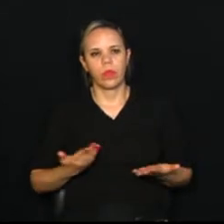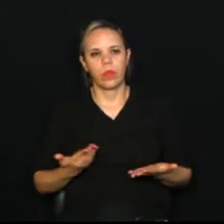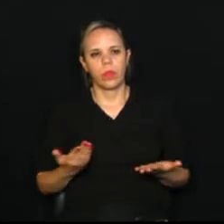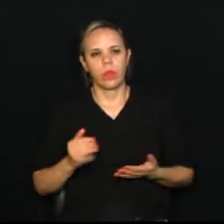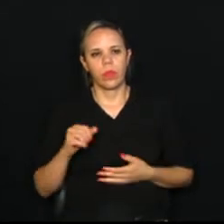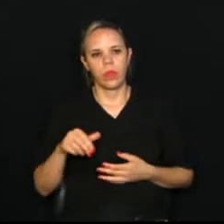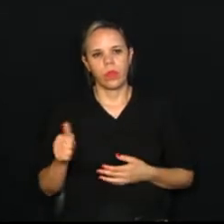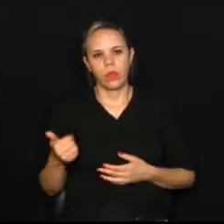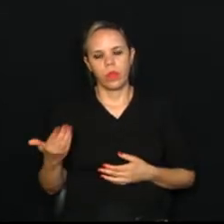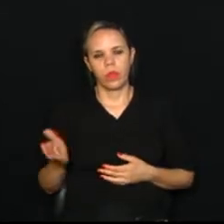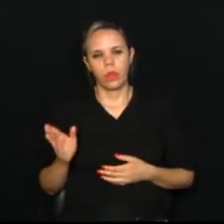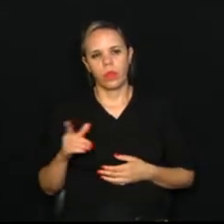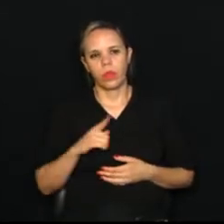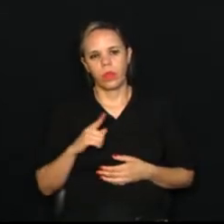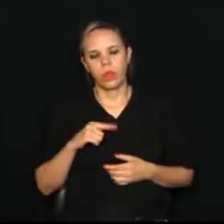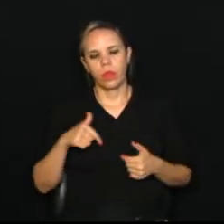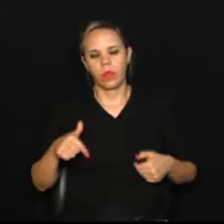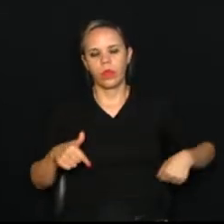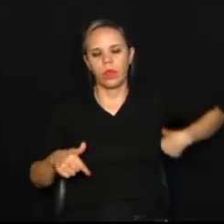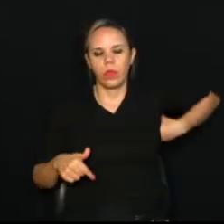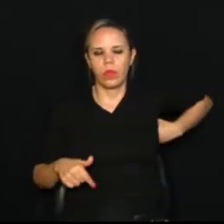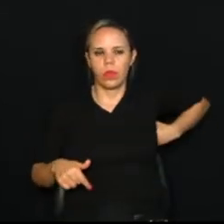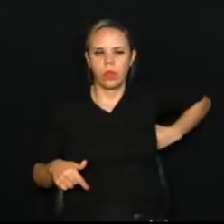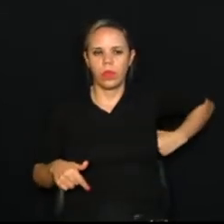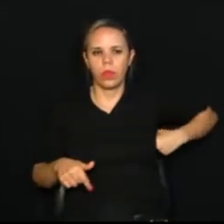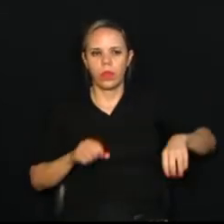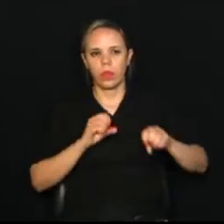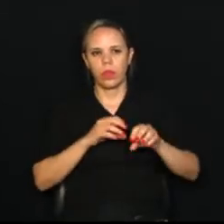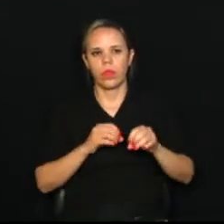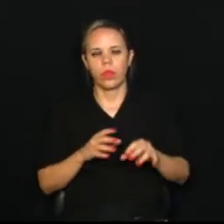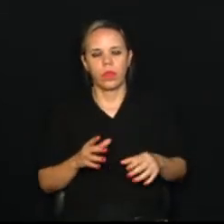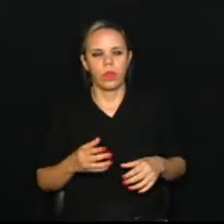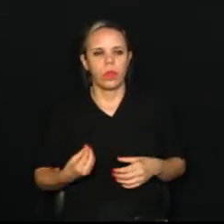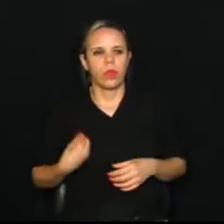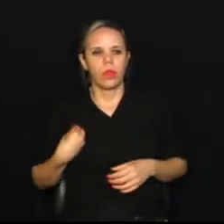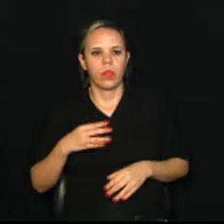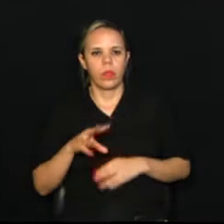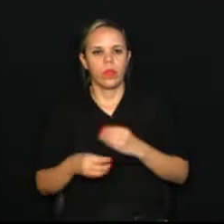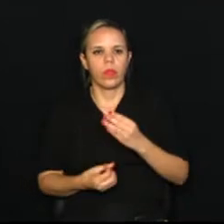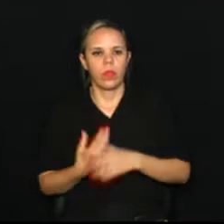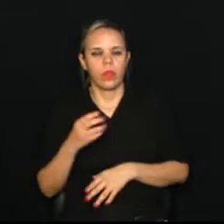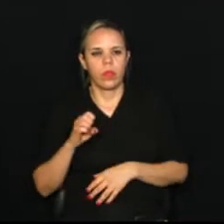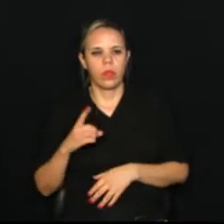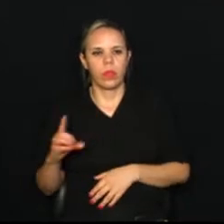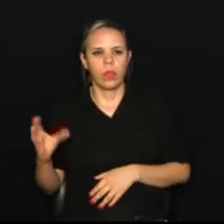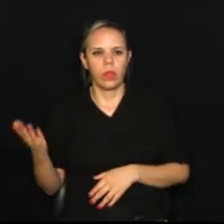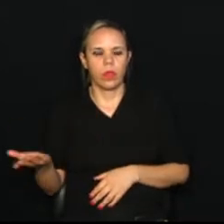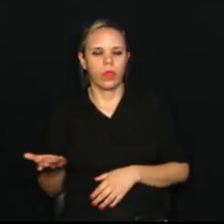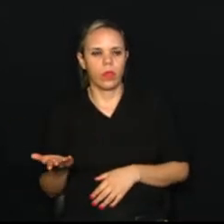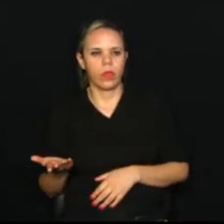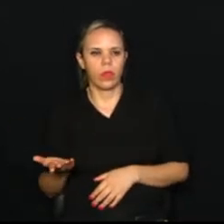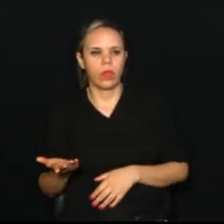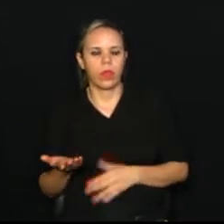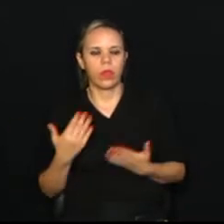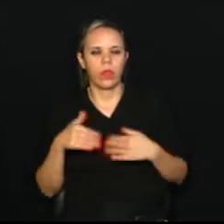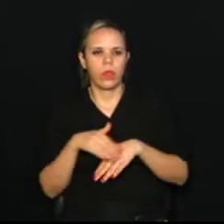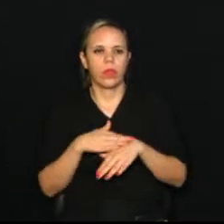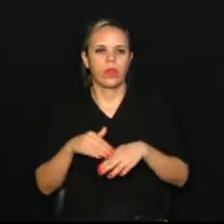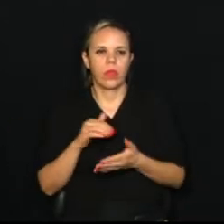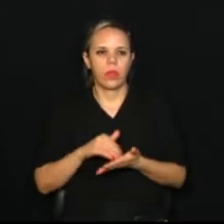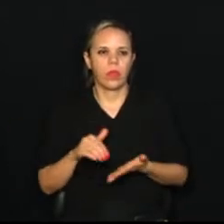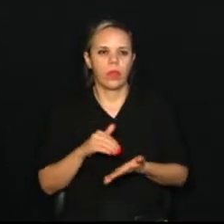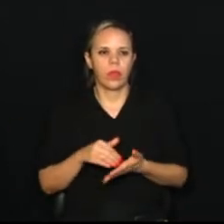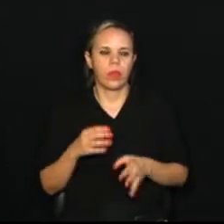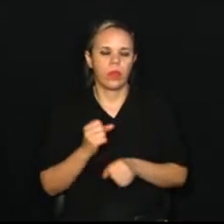IMA já tem atuação na educação, estamos implantando na INDEC, estamos conversando com a Secretaria